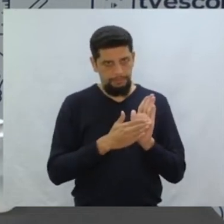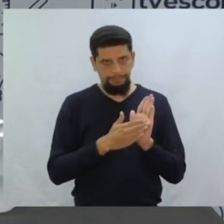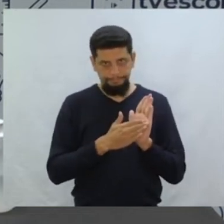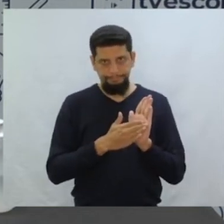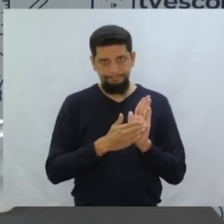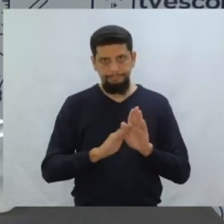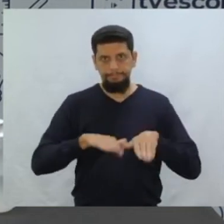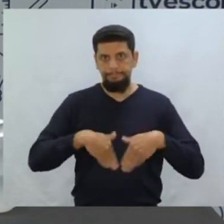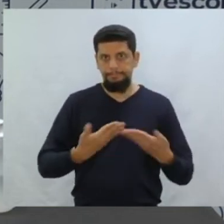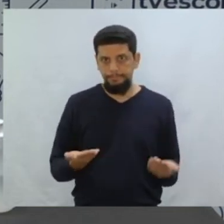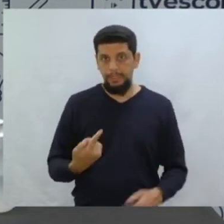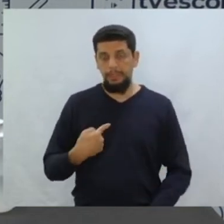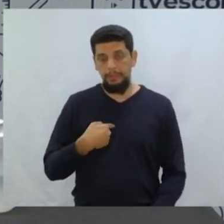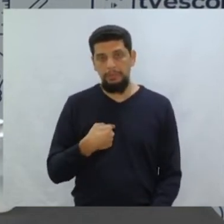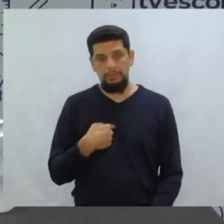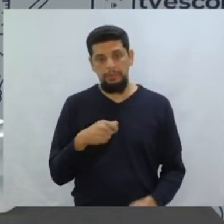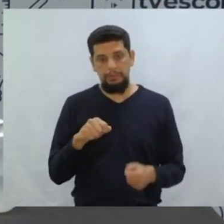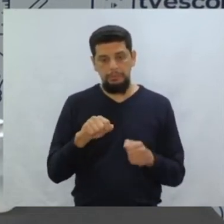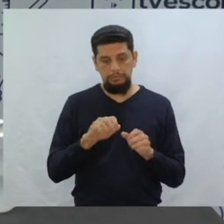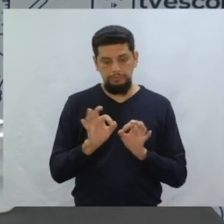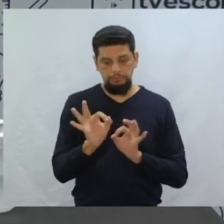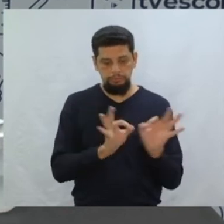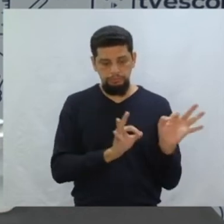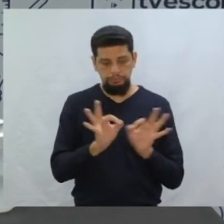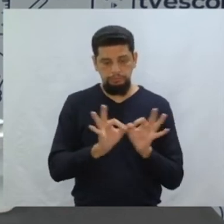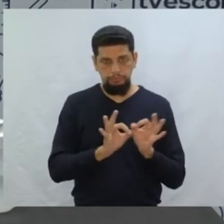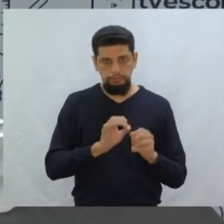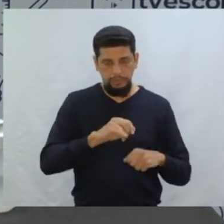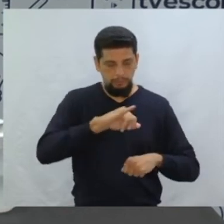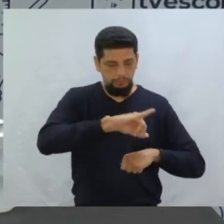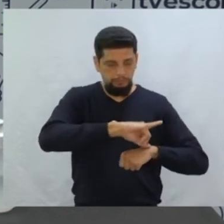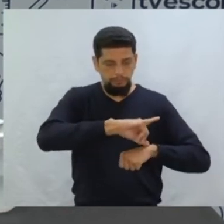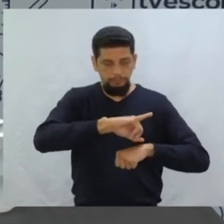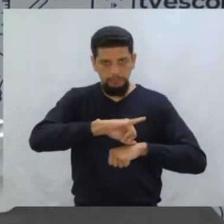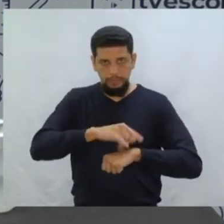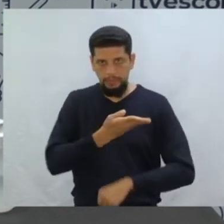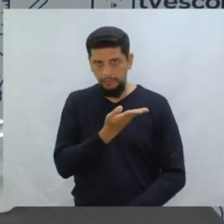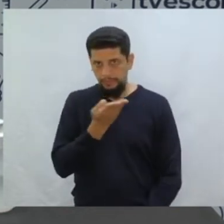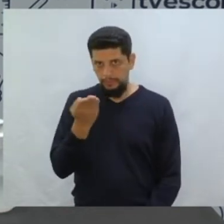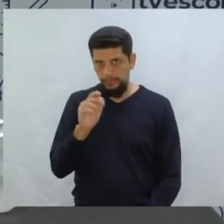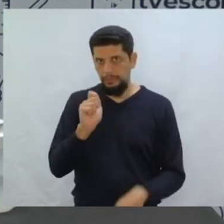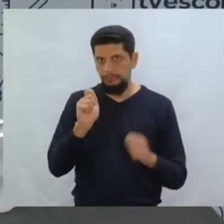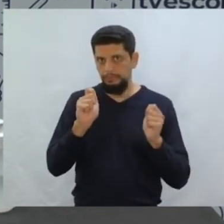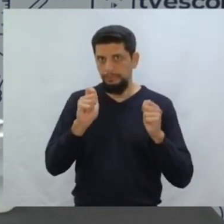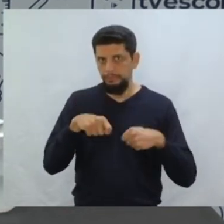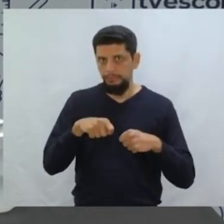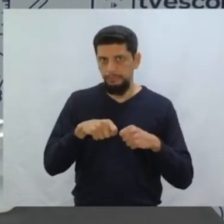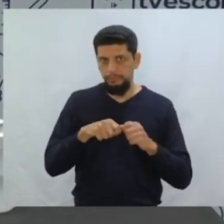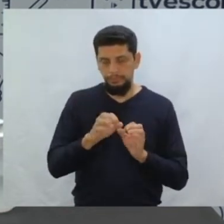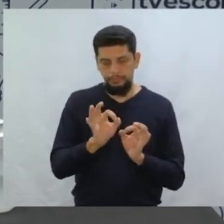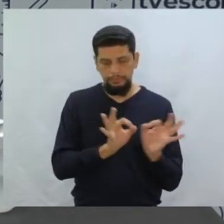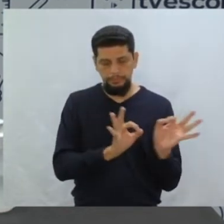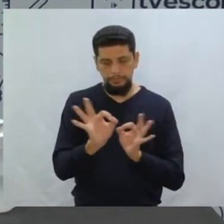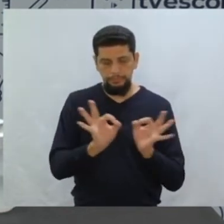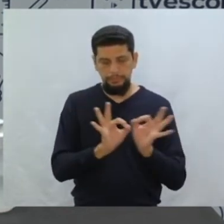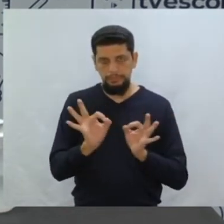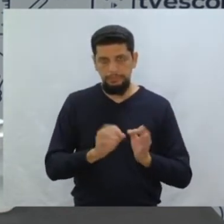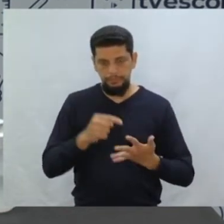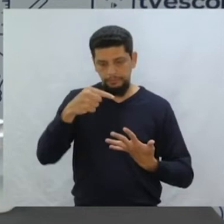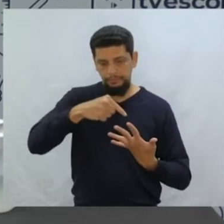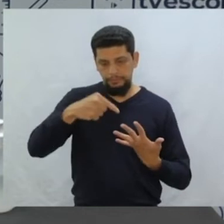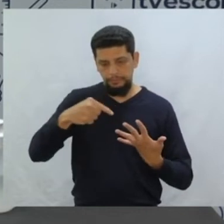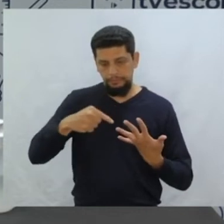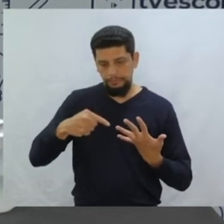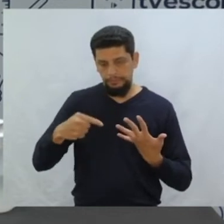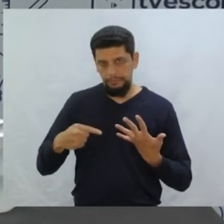etiqueta. Então, eu fiz aqui, separei alguns itens. Você em casa também separou